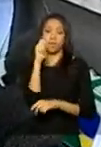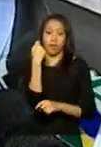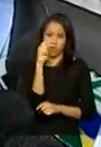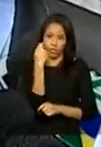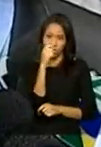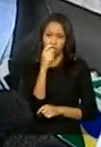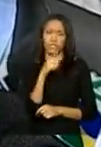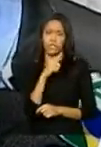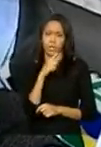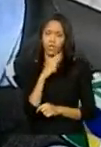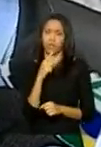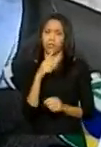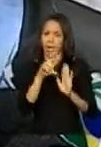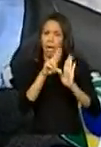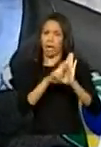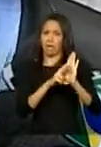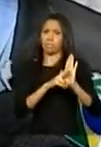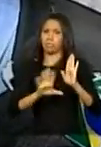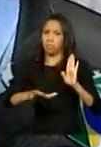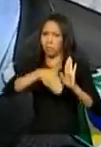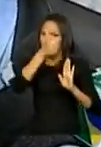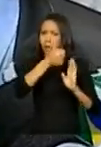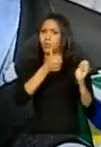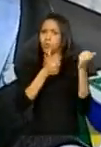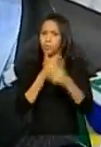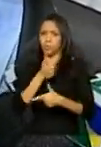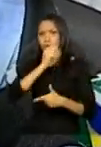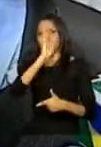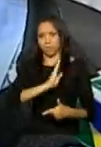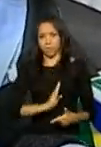mais avançados do que o nosso e tudo é possível